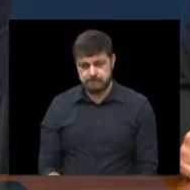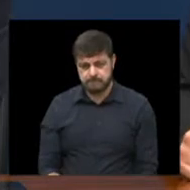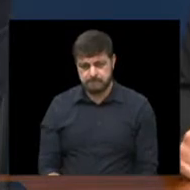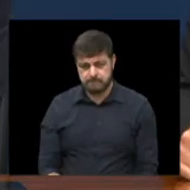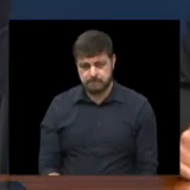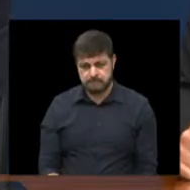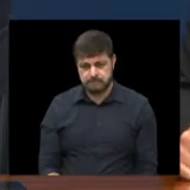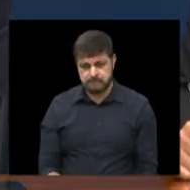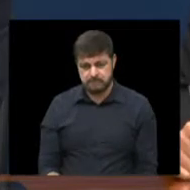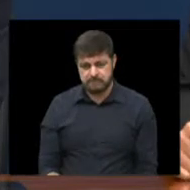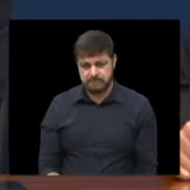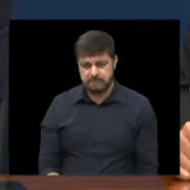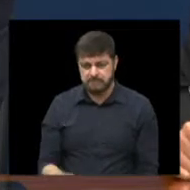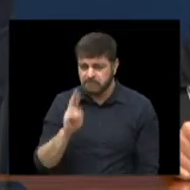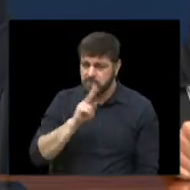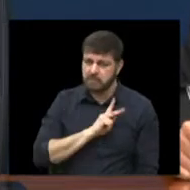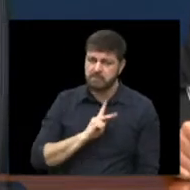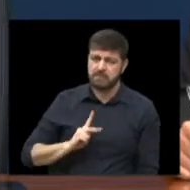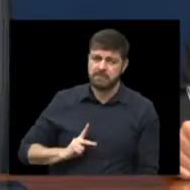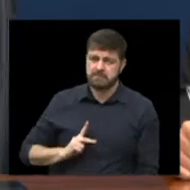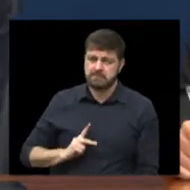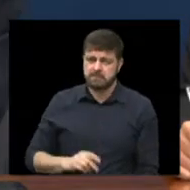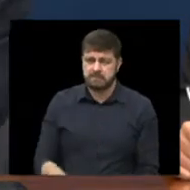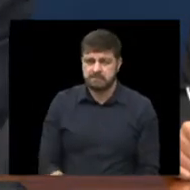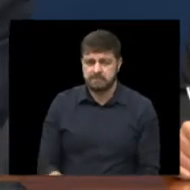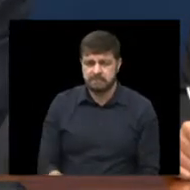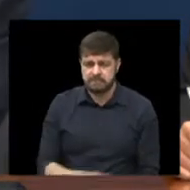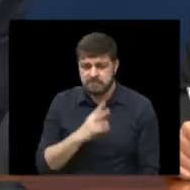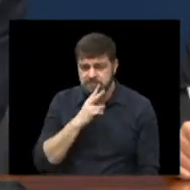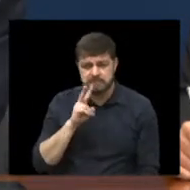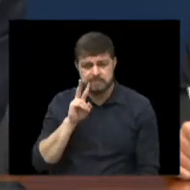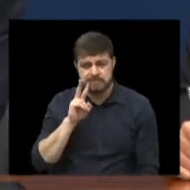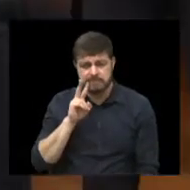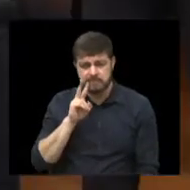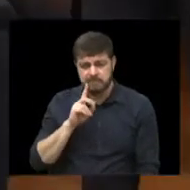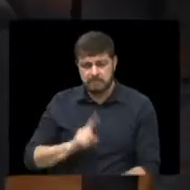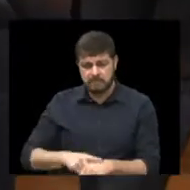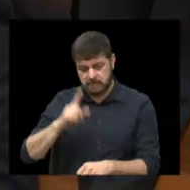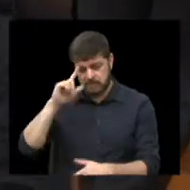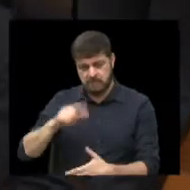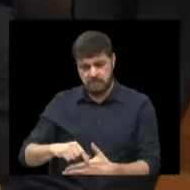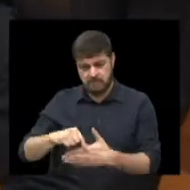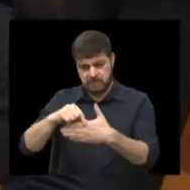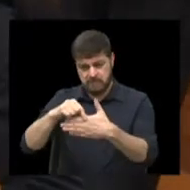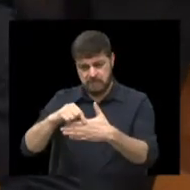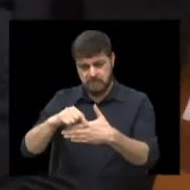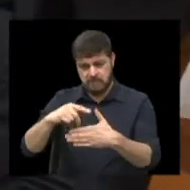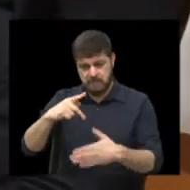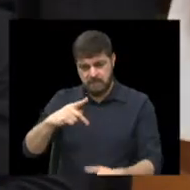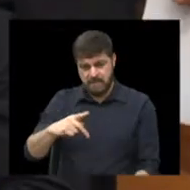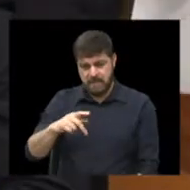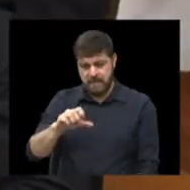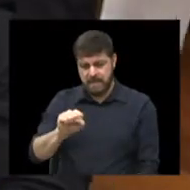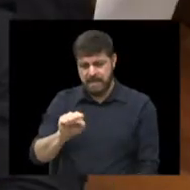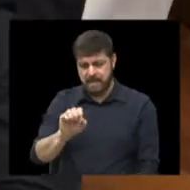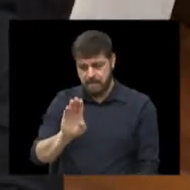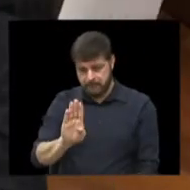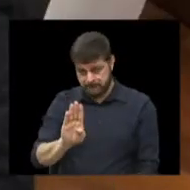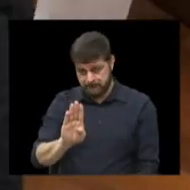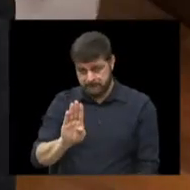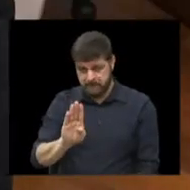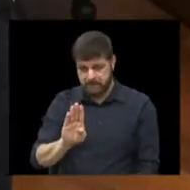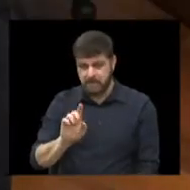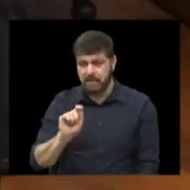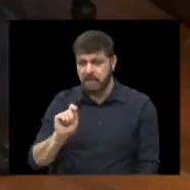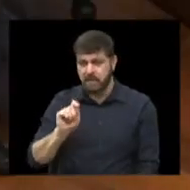Senhor presidente, Pois não, vereador Vinícius, grato. eu requero o tempo de liderança do PSB e indico